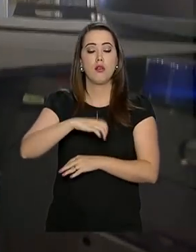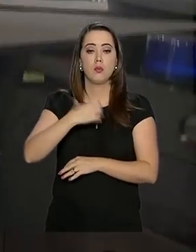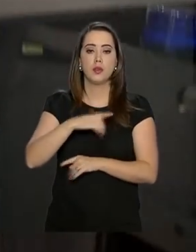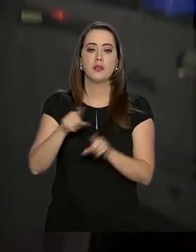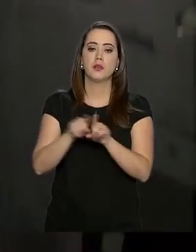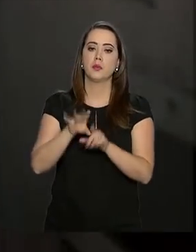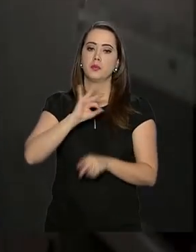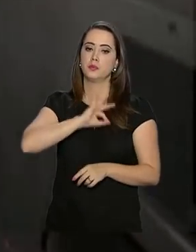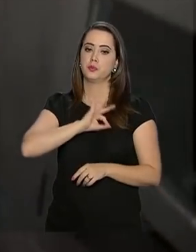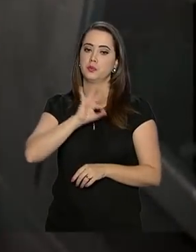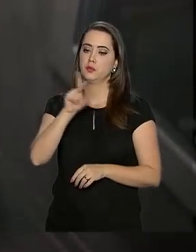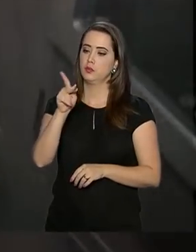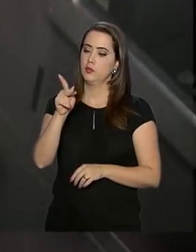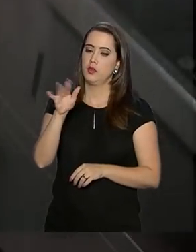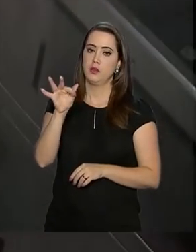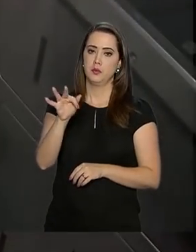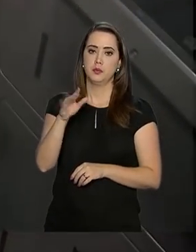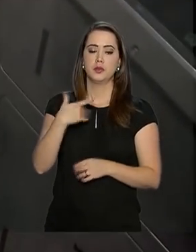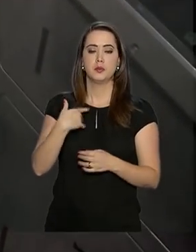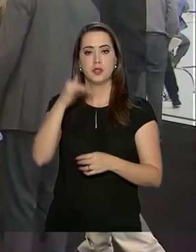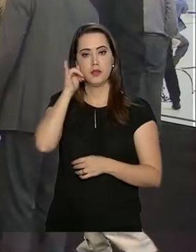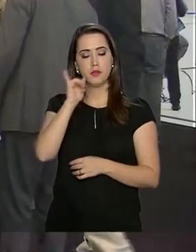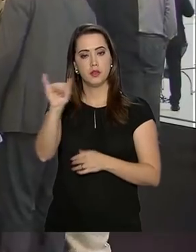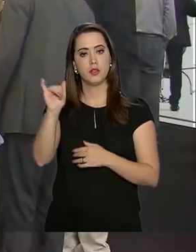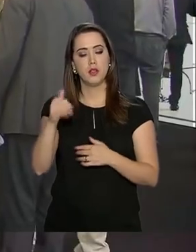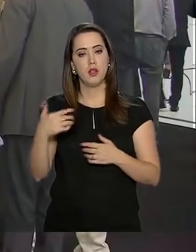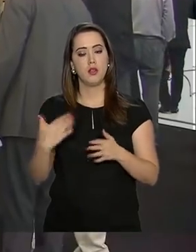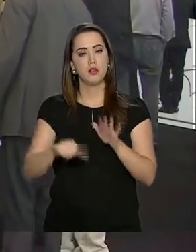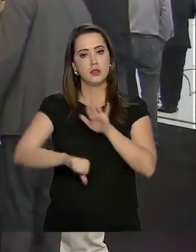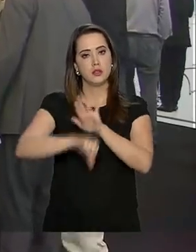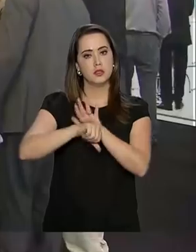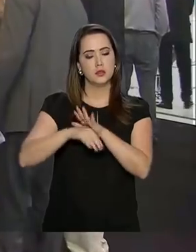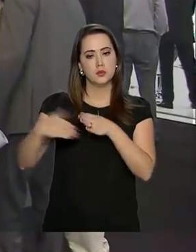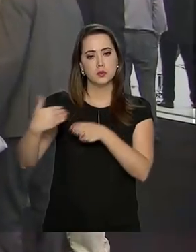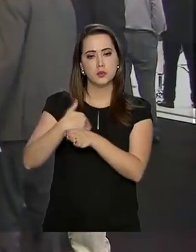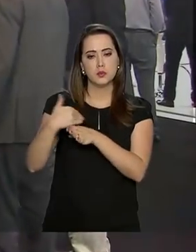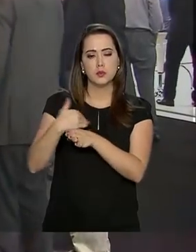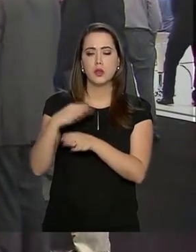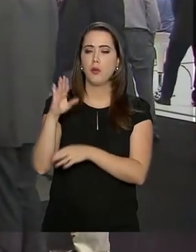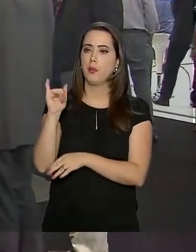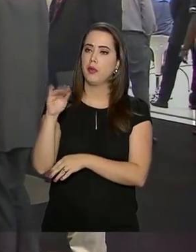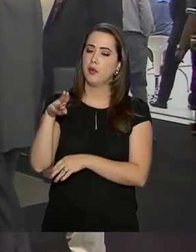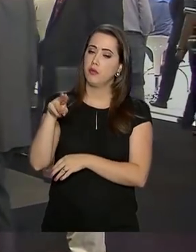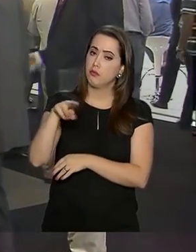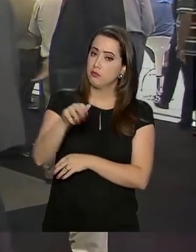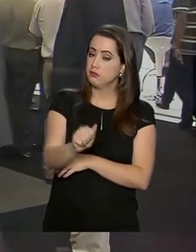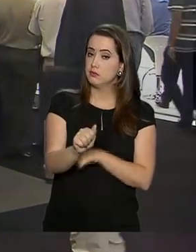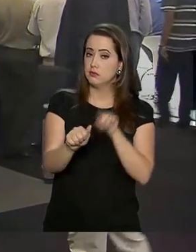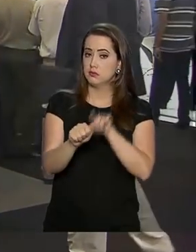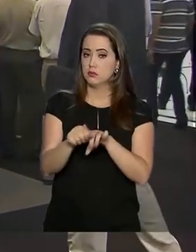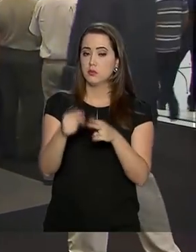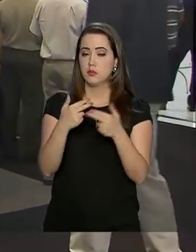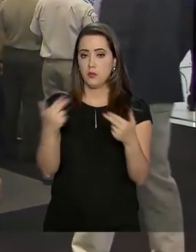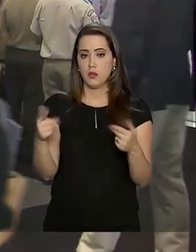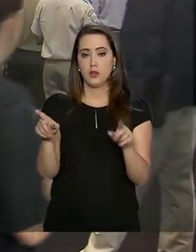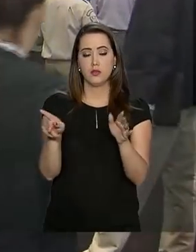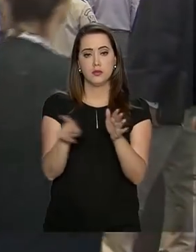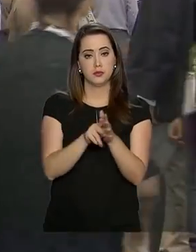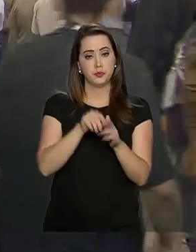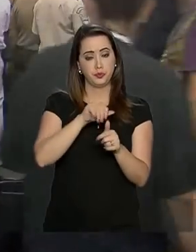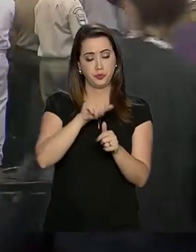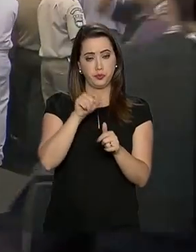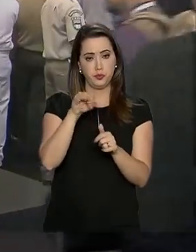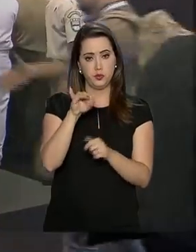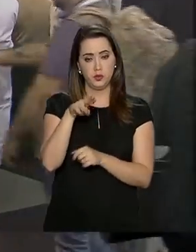Polícia Federal no combate aos crimes de fronteira e do IBAMA, o Instituto Brasileiro do Meio Ambiente e dos Recursos Naturais